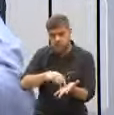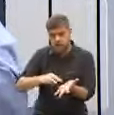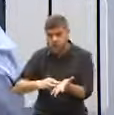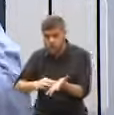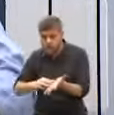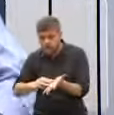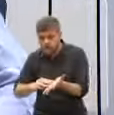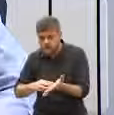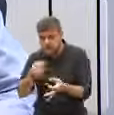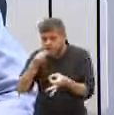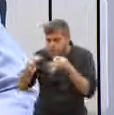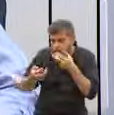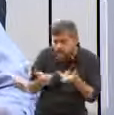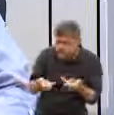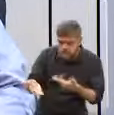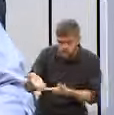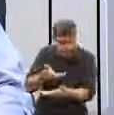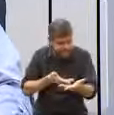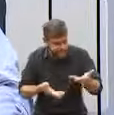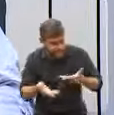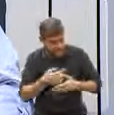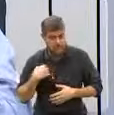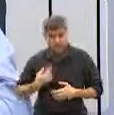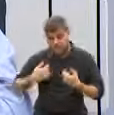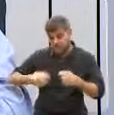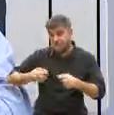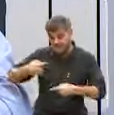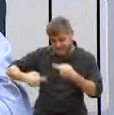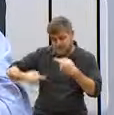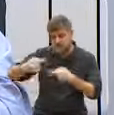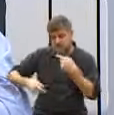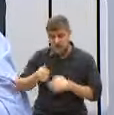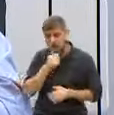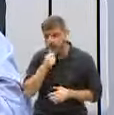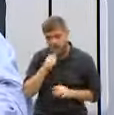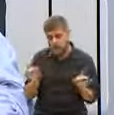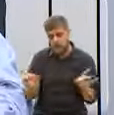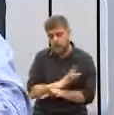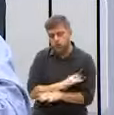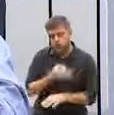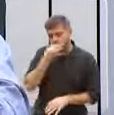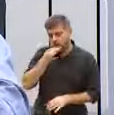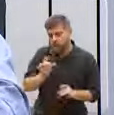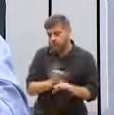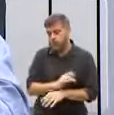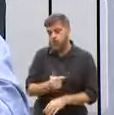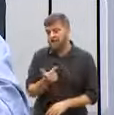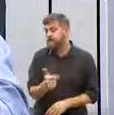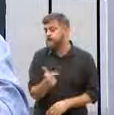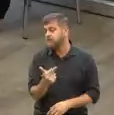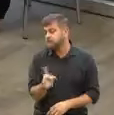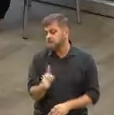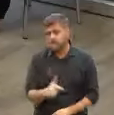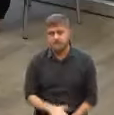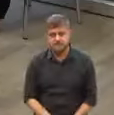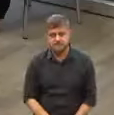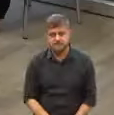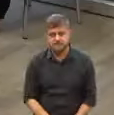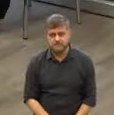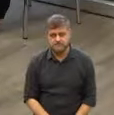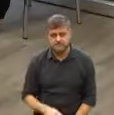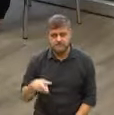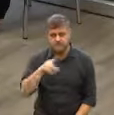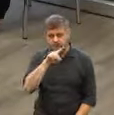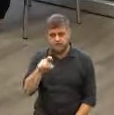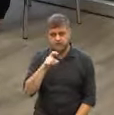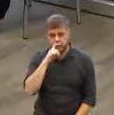membros vão ter opiniões pessoais, mas a gente precisa discutir. Esse assunto ainda não entrou em pauta para uma discussão mais aprofundada. Vereador.